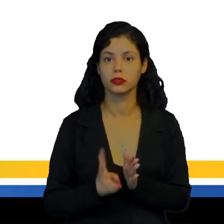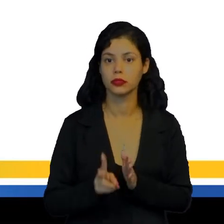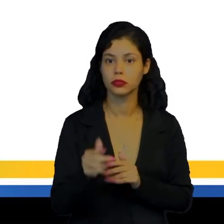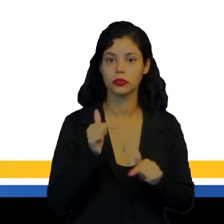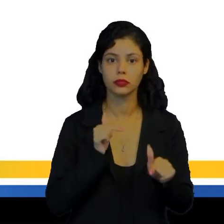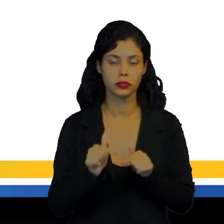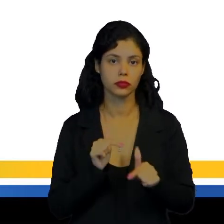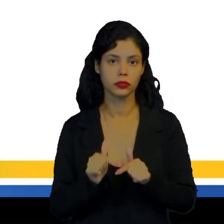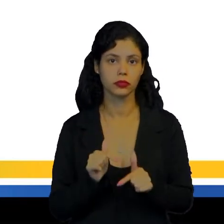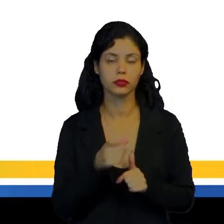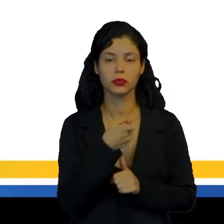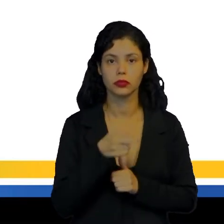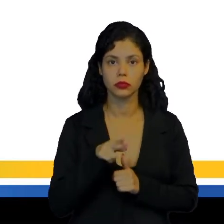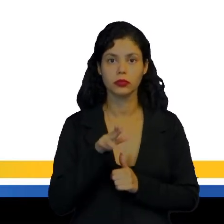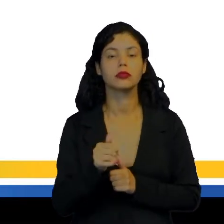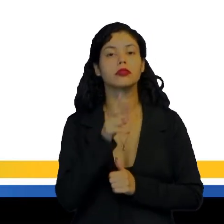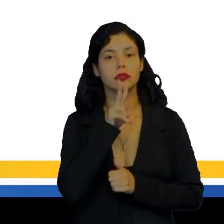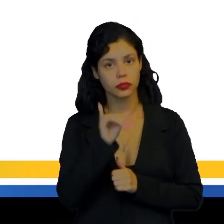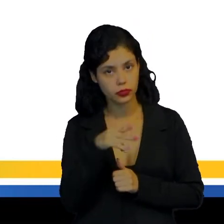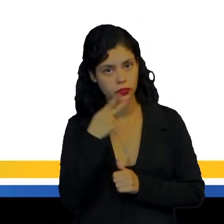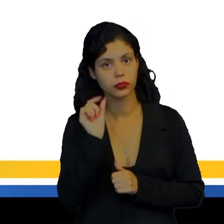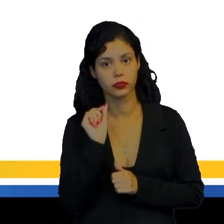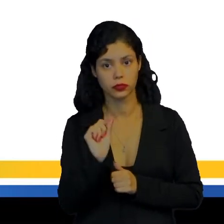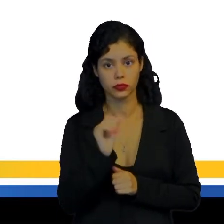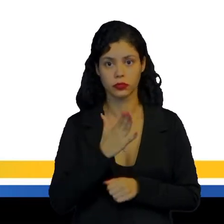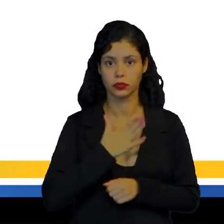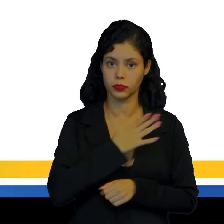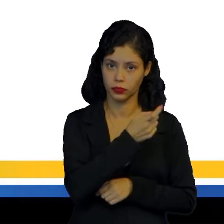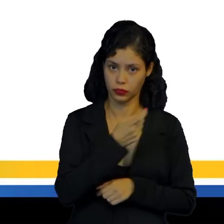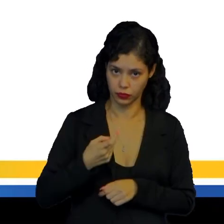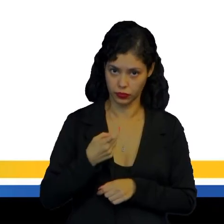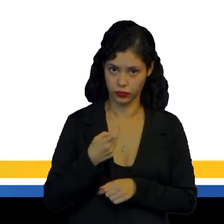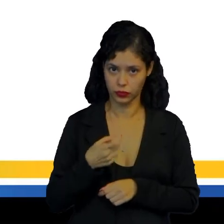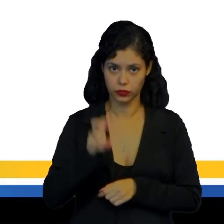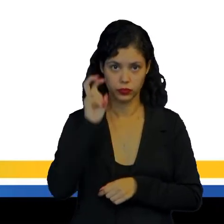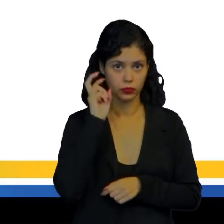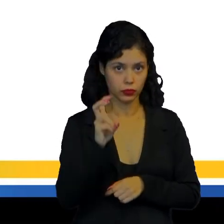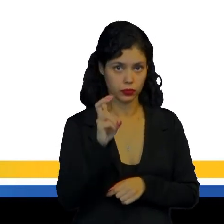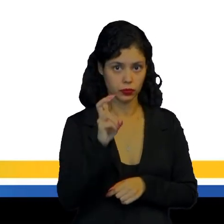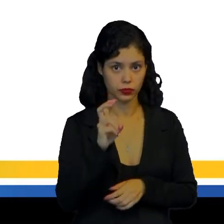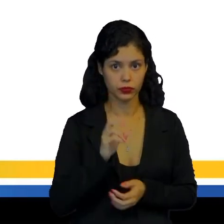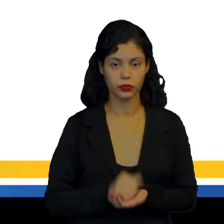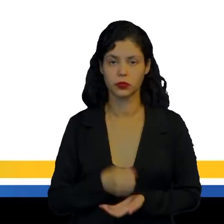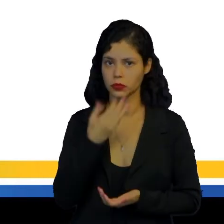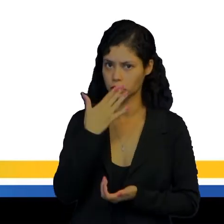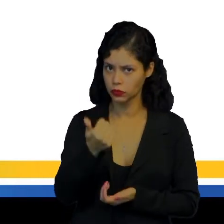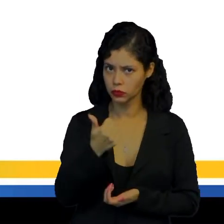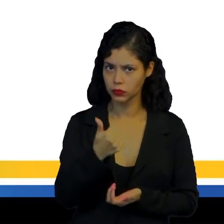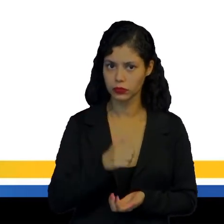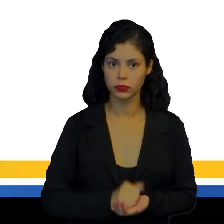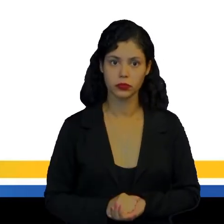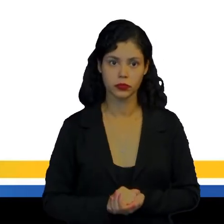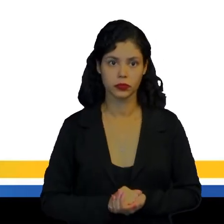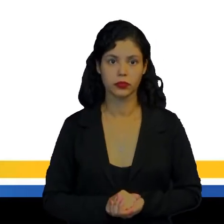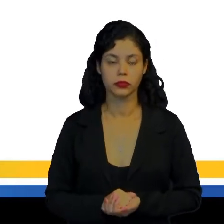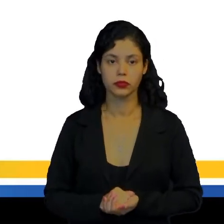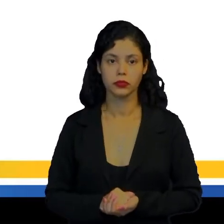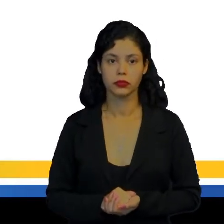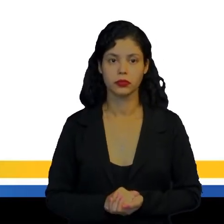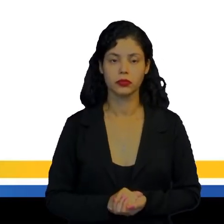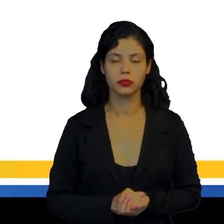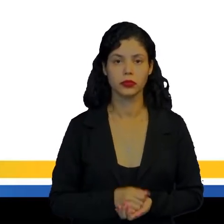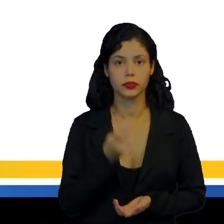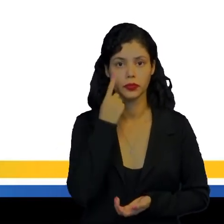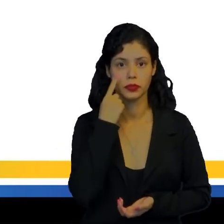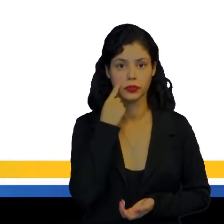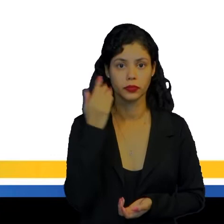vou trabalhar os expoentes, vai dizer que o meu x é igual a 5. Tudo bem?